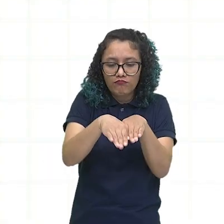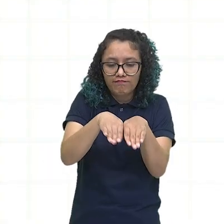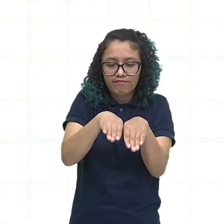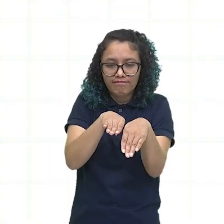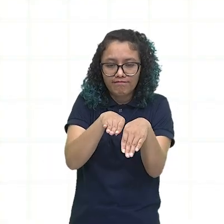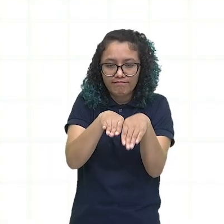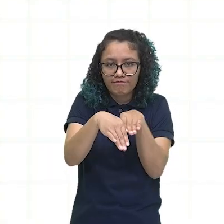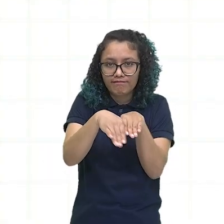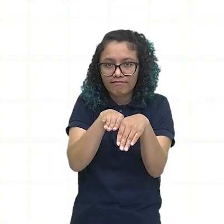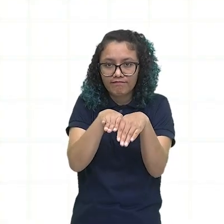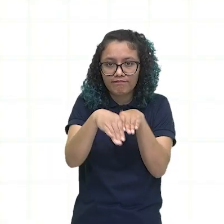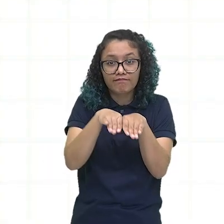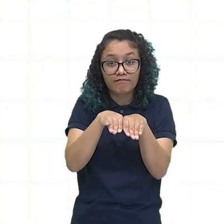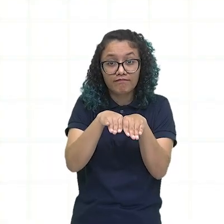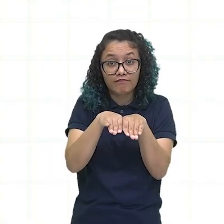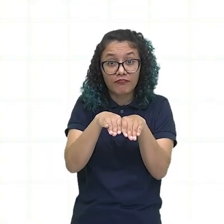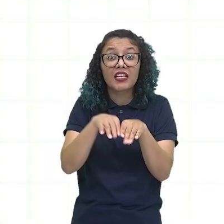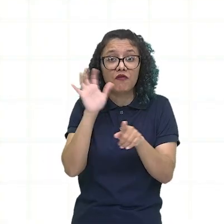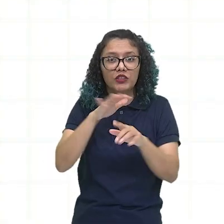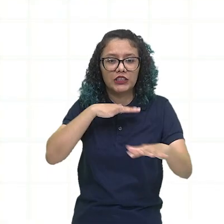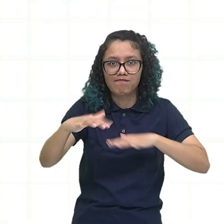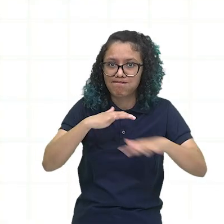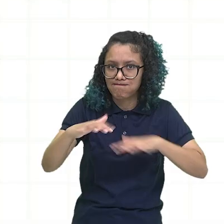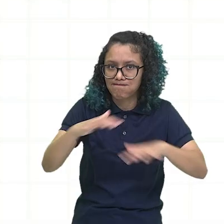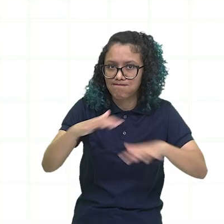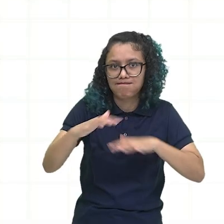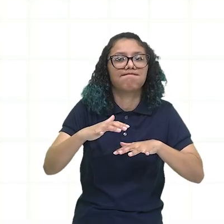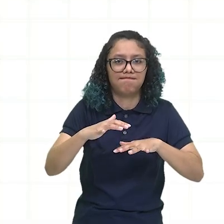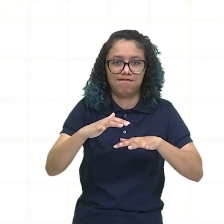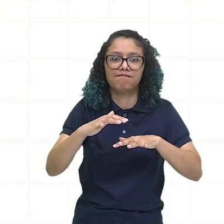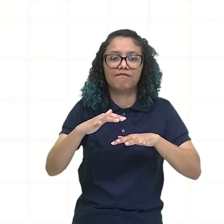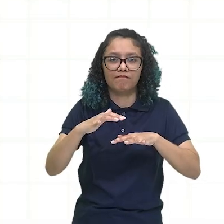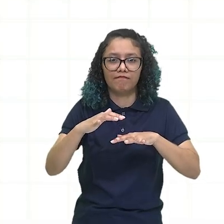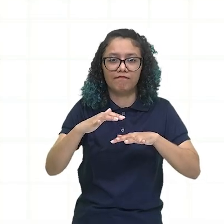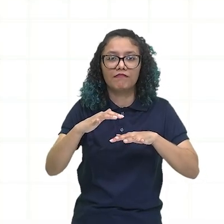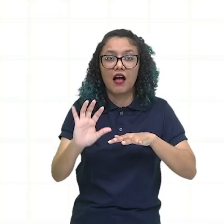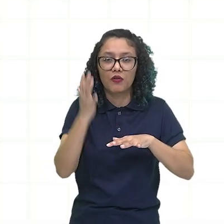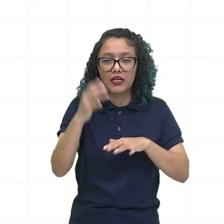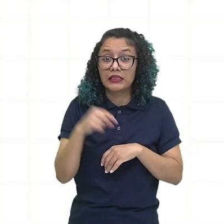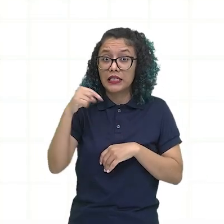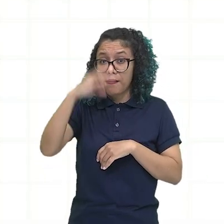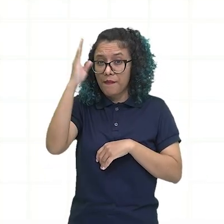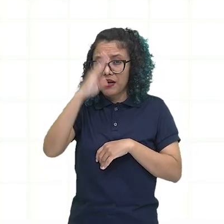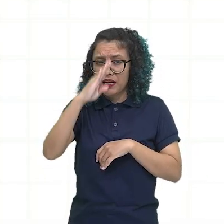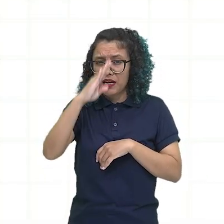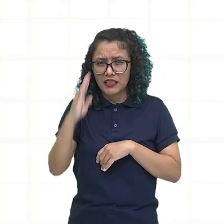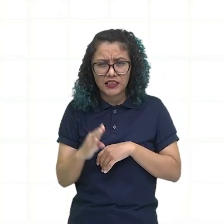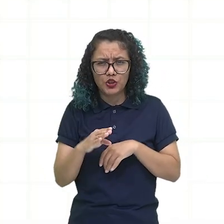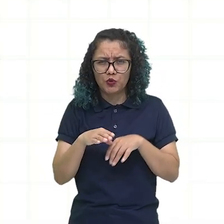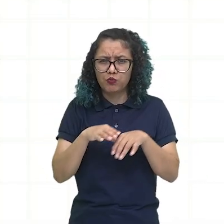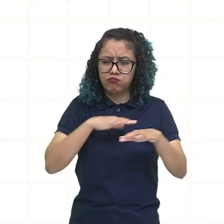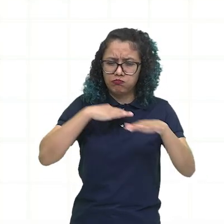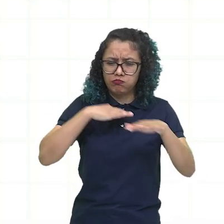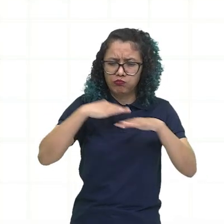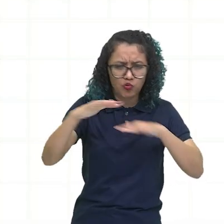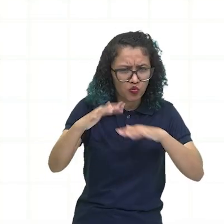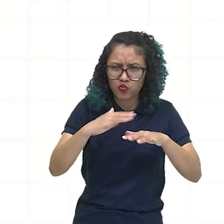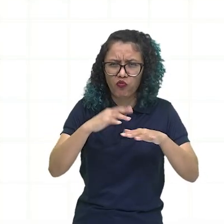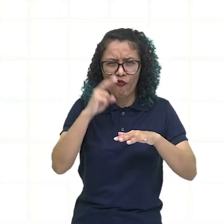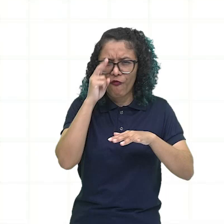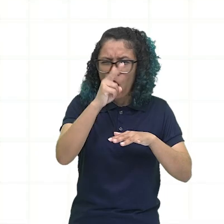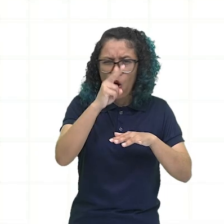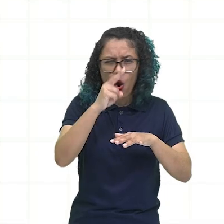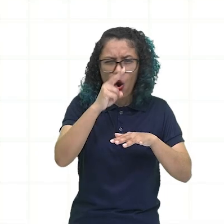outra, causando terremotos. Né? Ainda bem que no Brasil nós não temos terremotos assim de